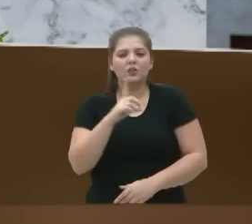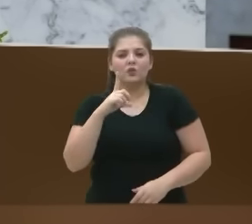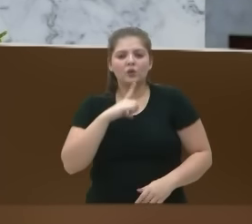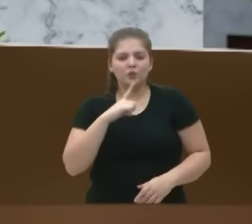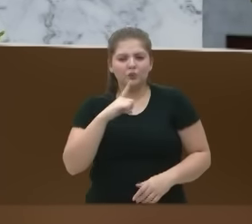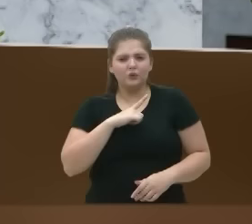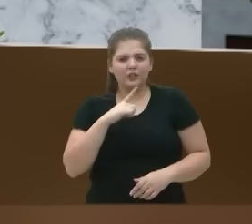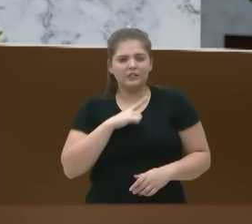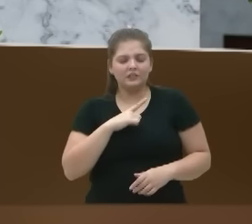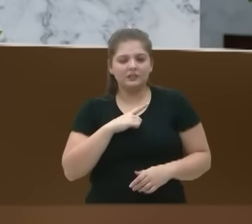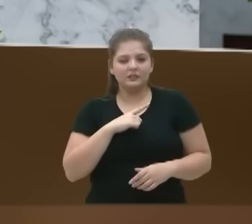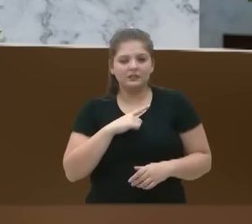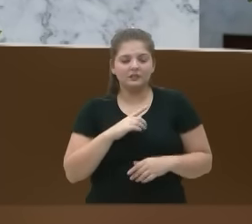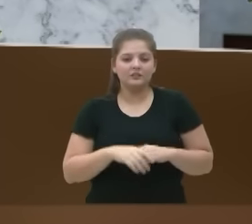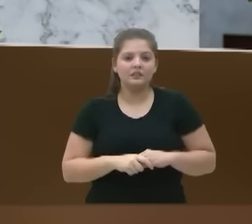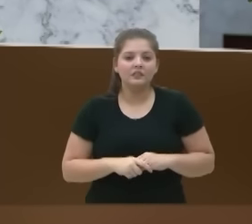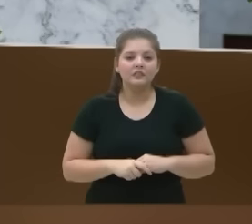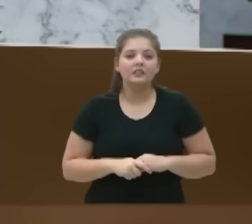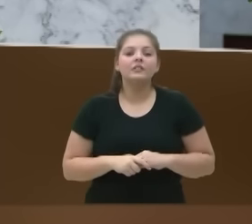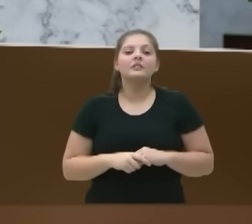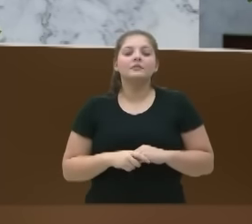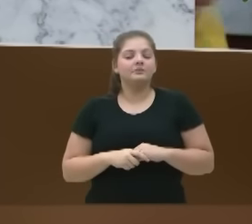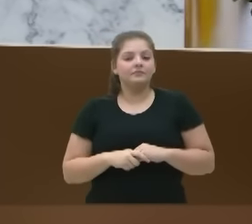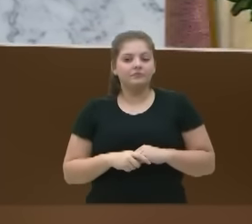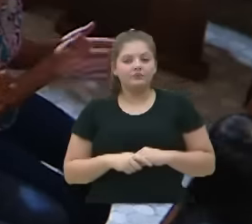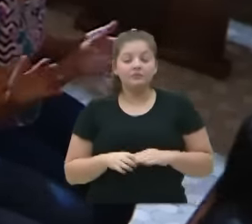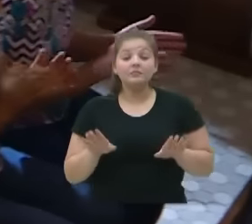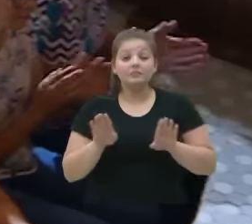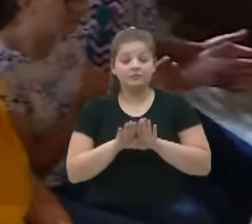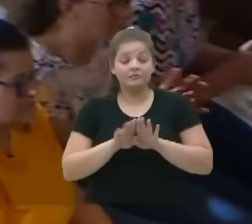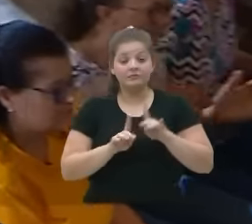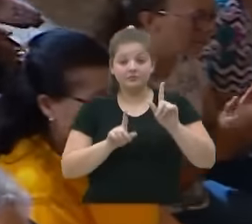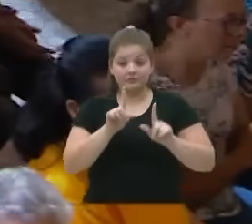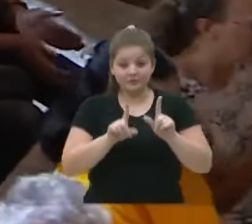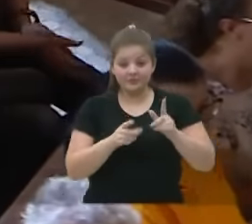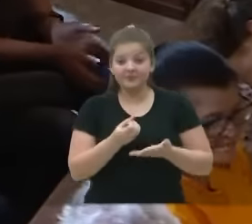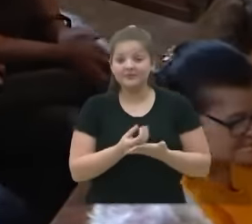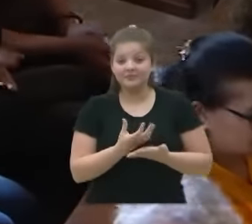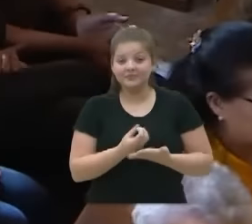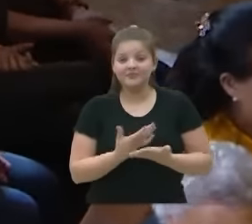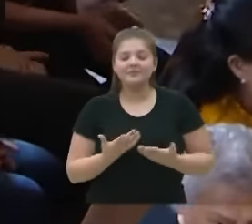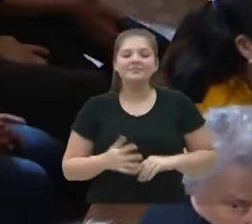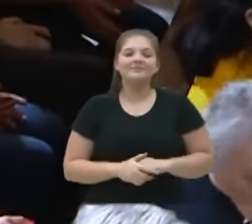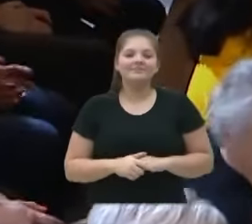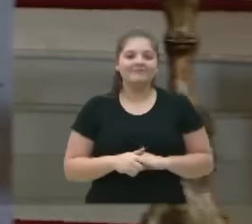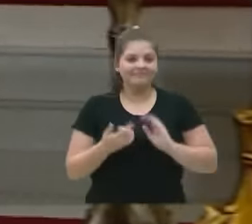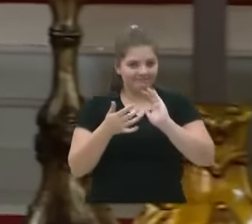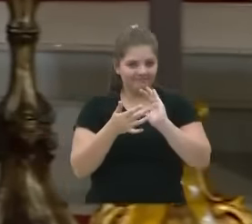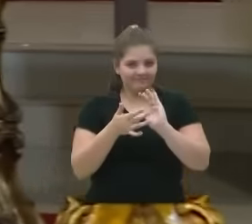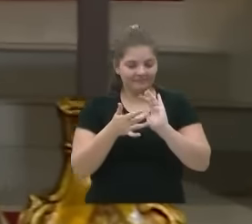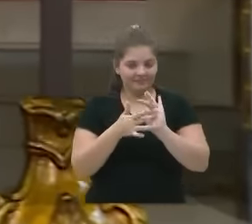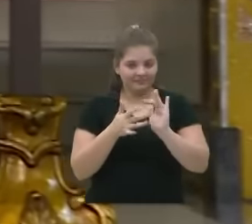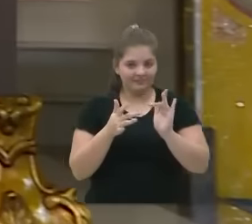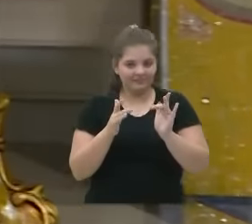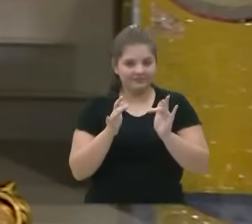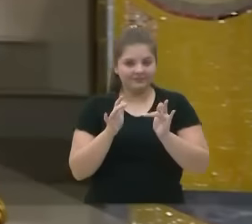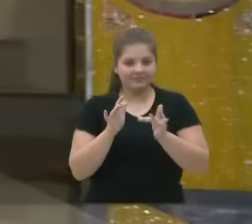São João, São Sebastião do Rio de Janeiro, é, meus irmãos, Cristo Redentor.